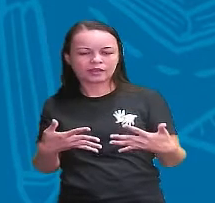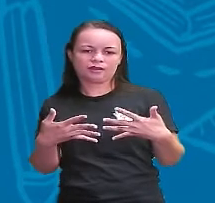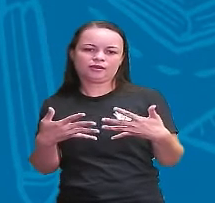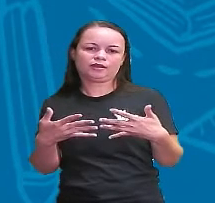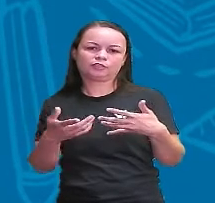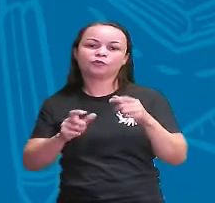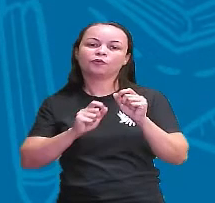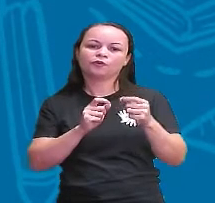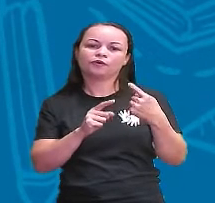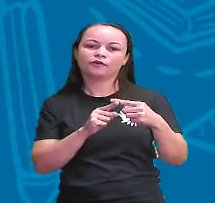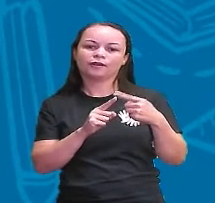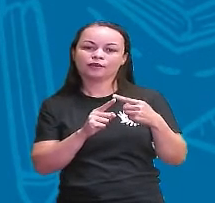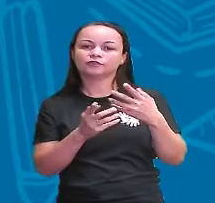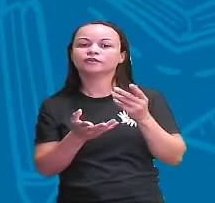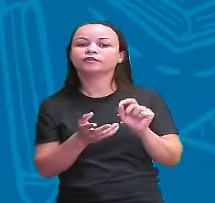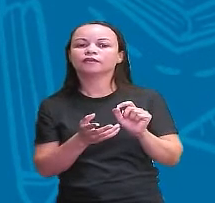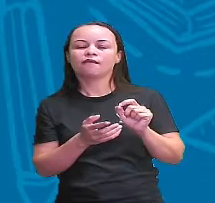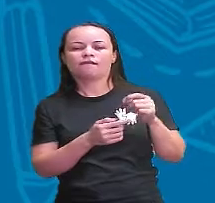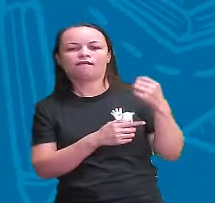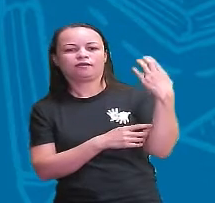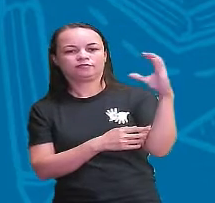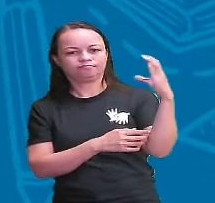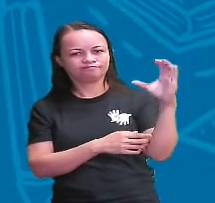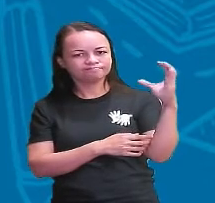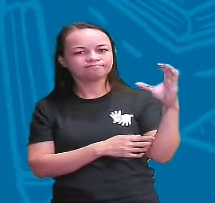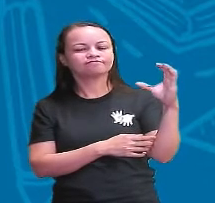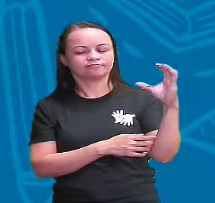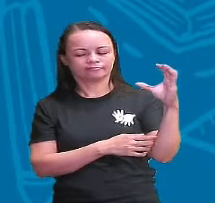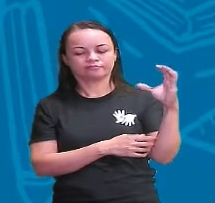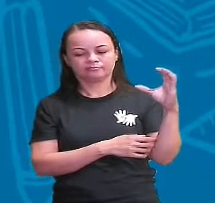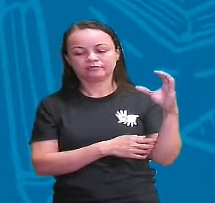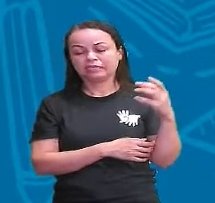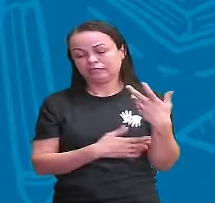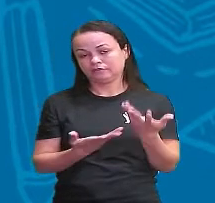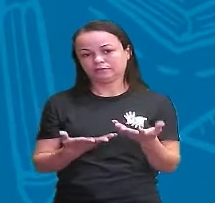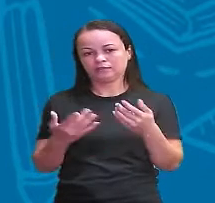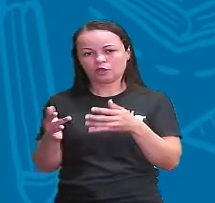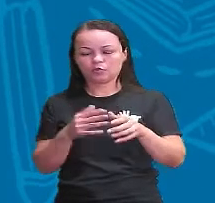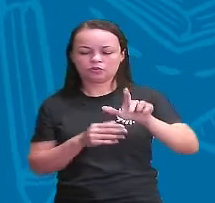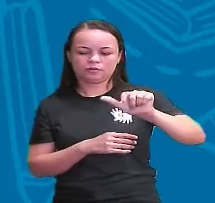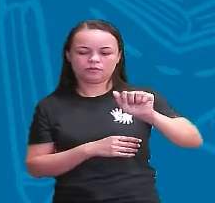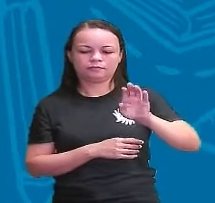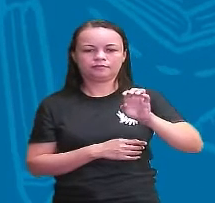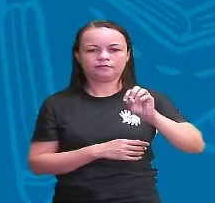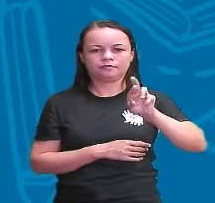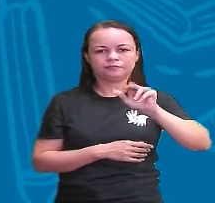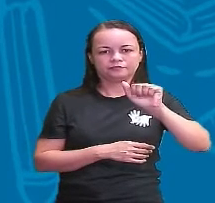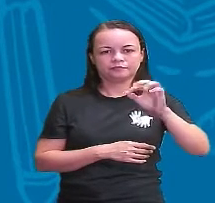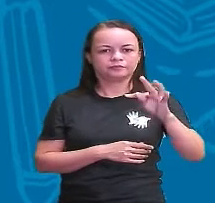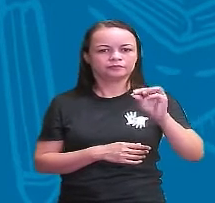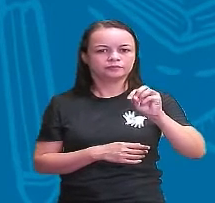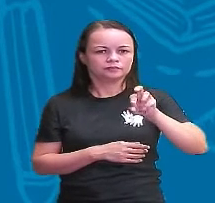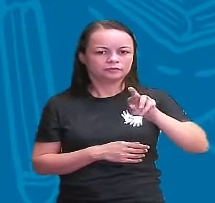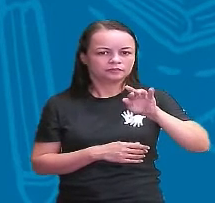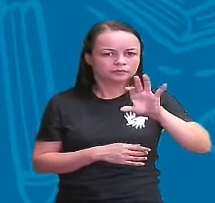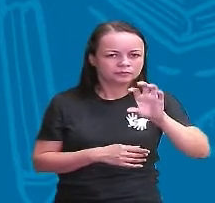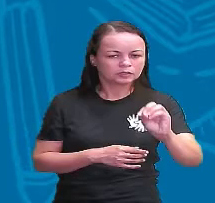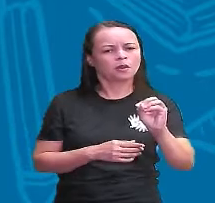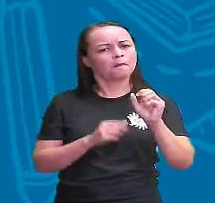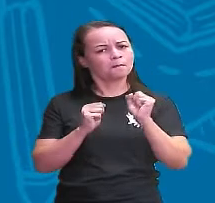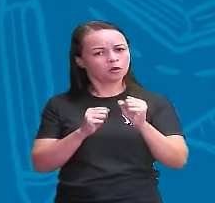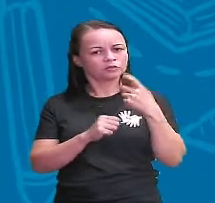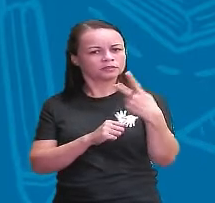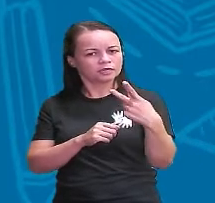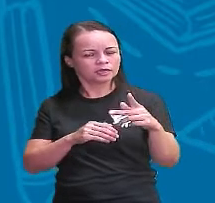à ciência, tá certo? Então o laboratório, obviamente, ele pode ser a sua casa, o laboratório, ele também pode ser